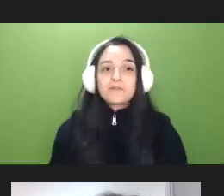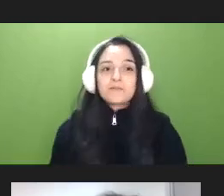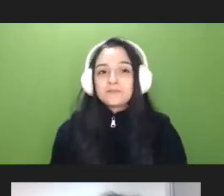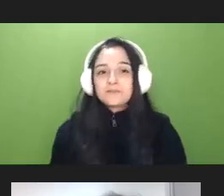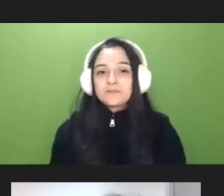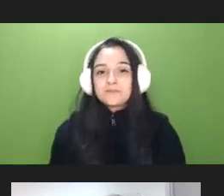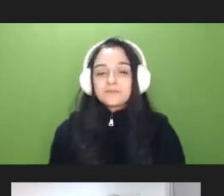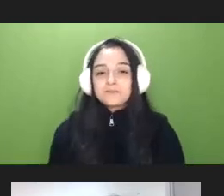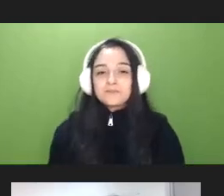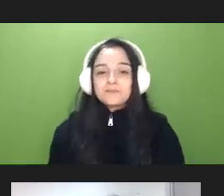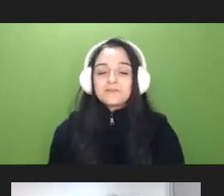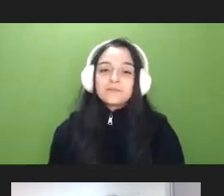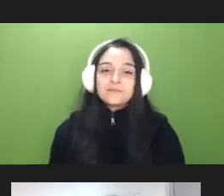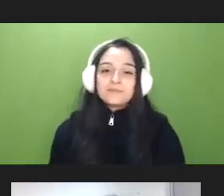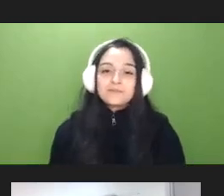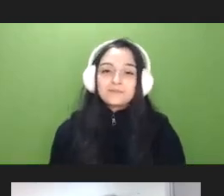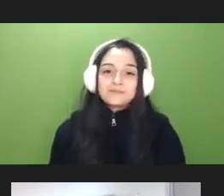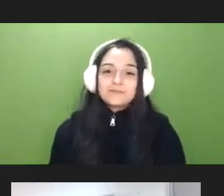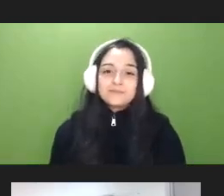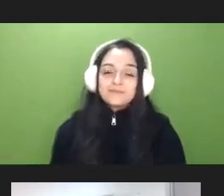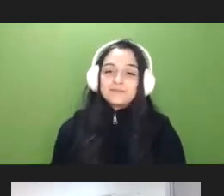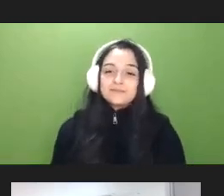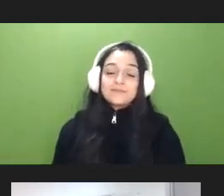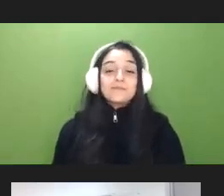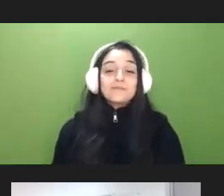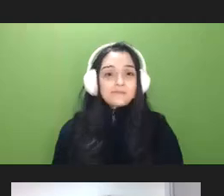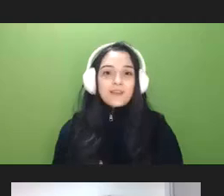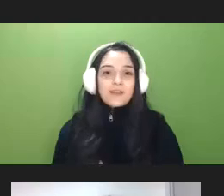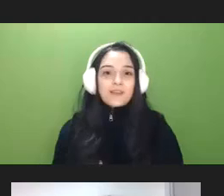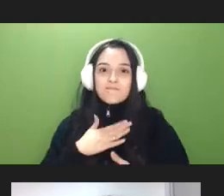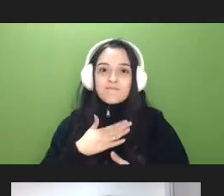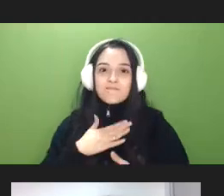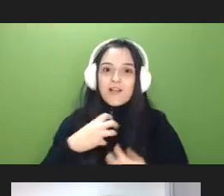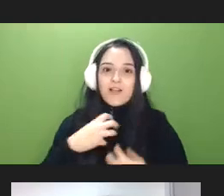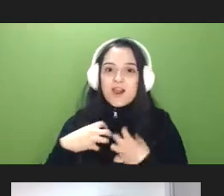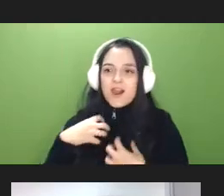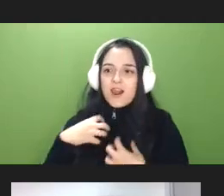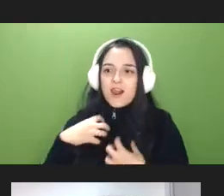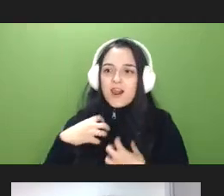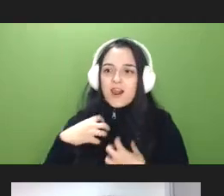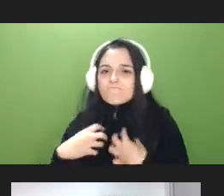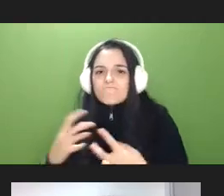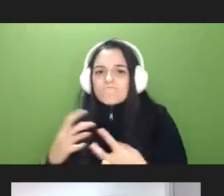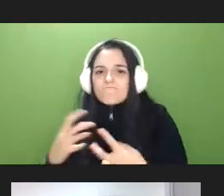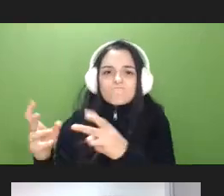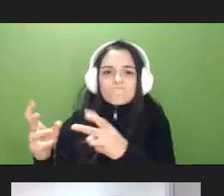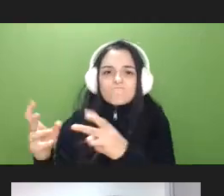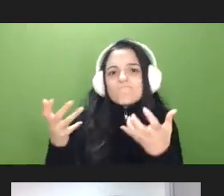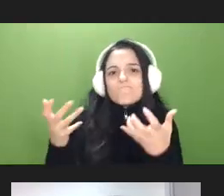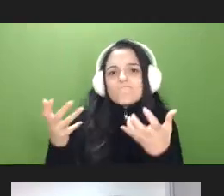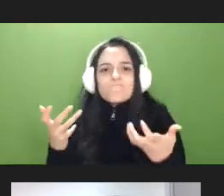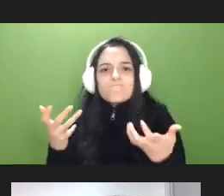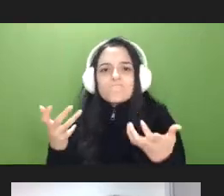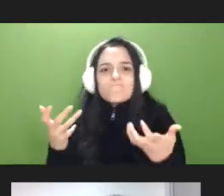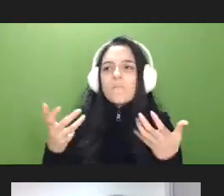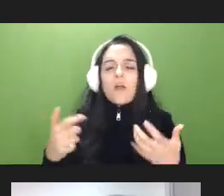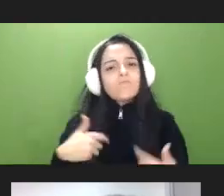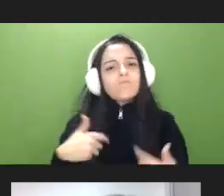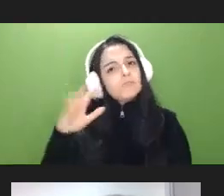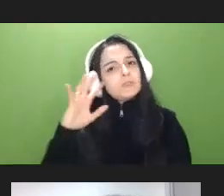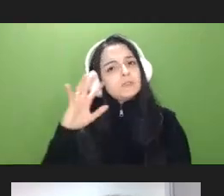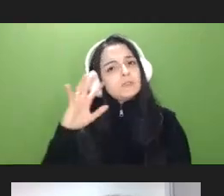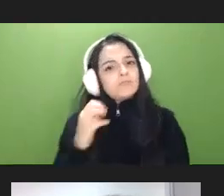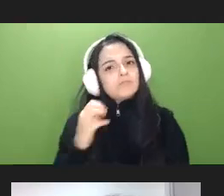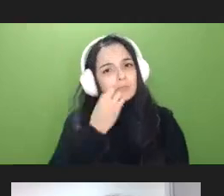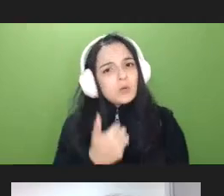A partir dessas interações e dessas minhas inquietações, eu comecei a pensar que, bom, se o que eu queria